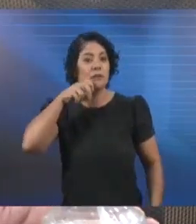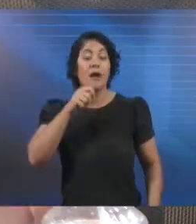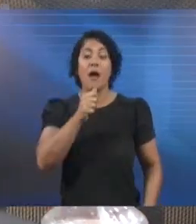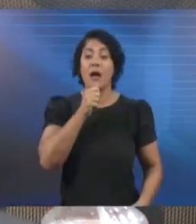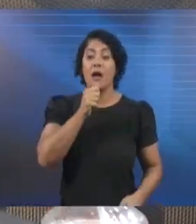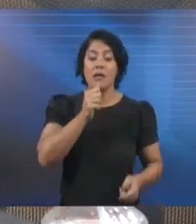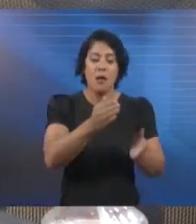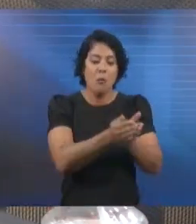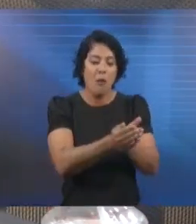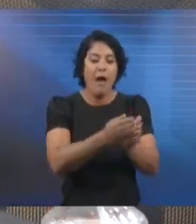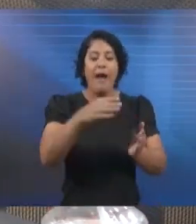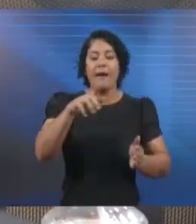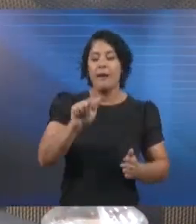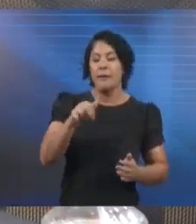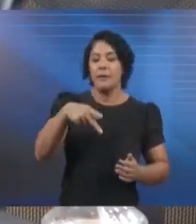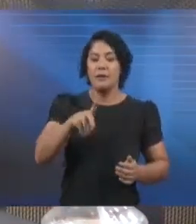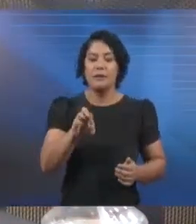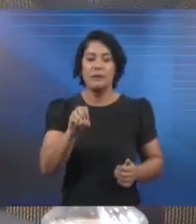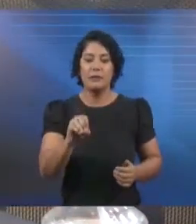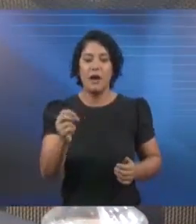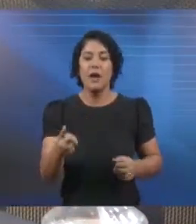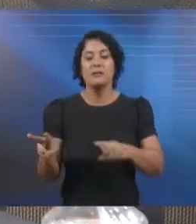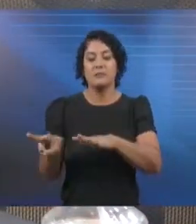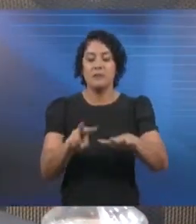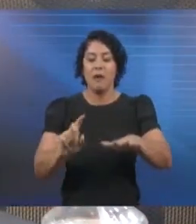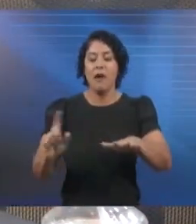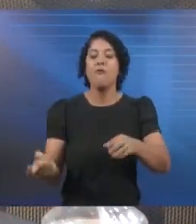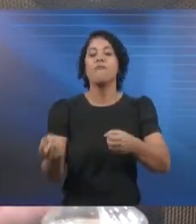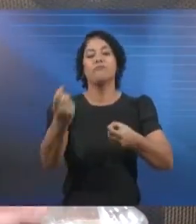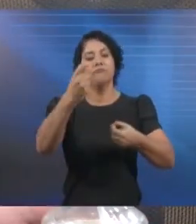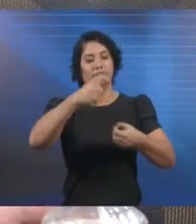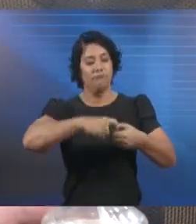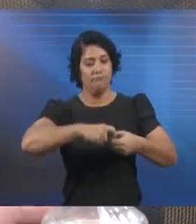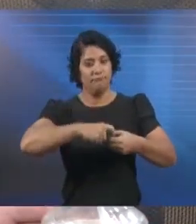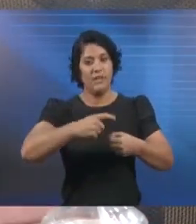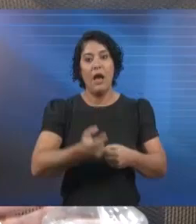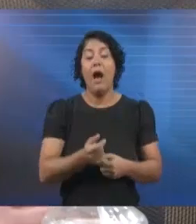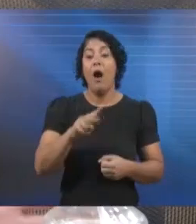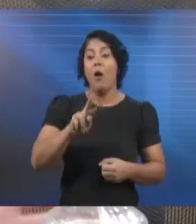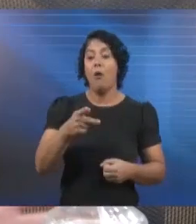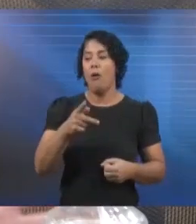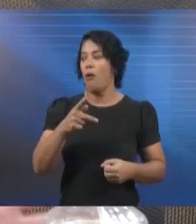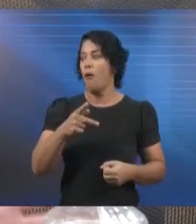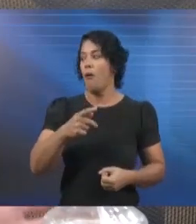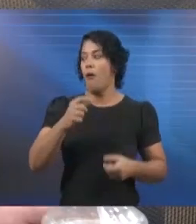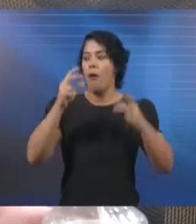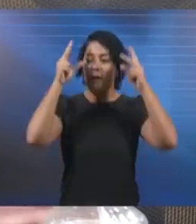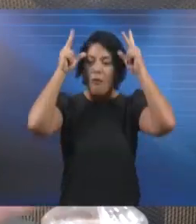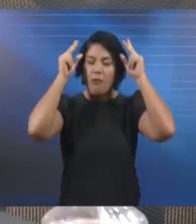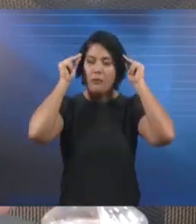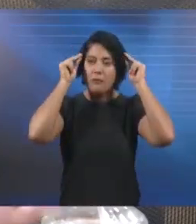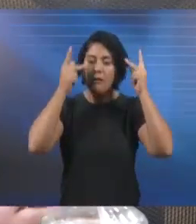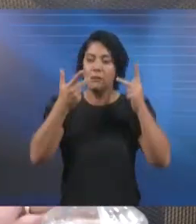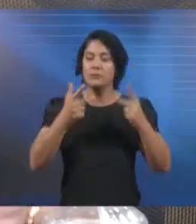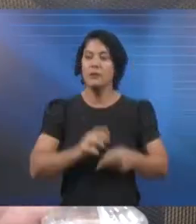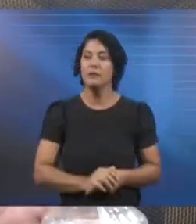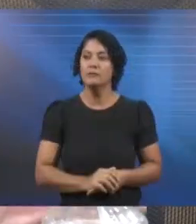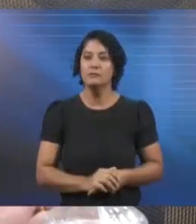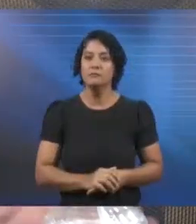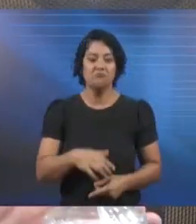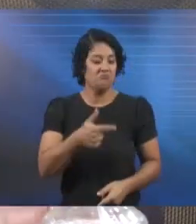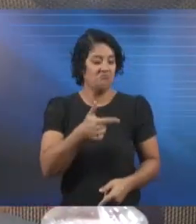Cabedelo e que semana que vem Irá retornar à Holanda se essa draga voltar à Holanda não se tem mais